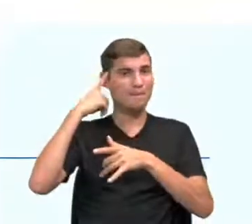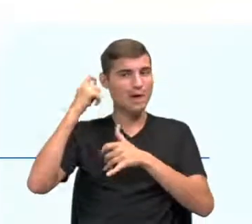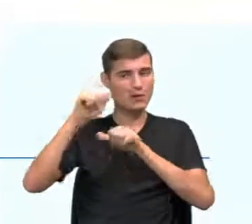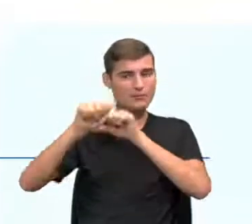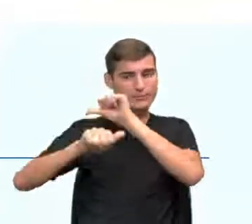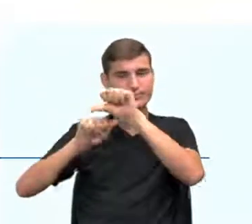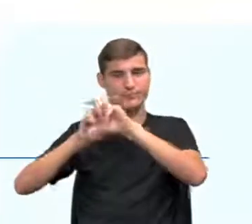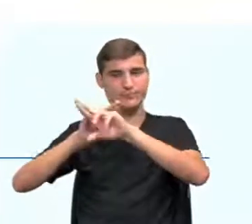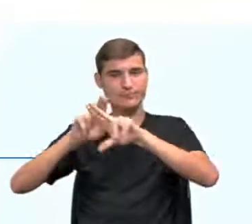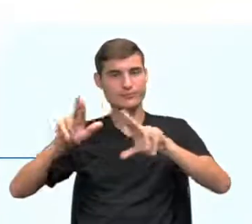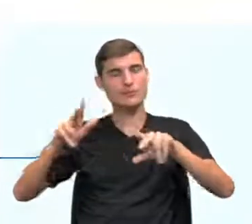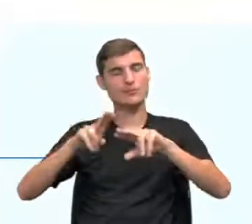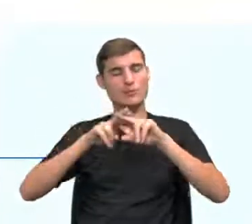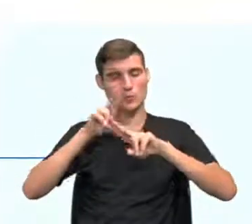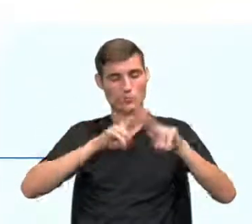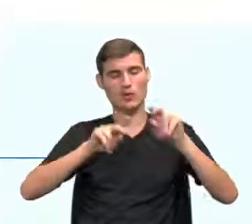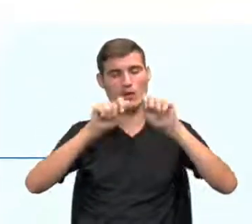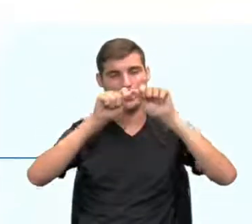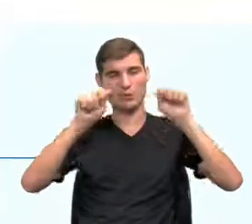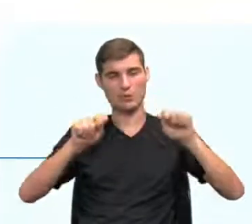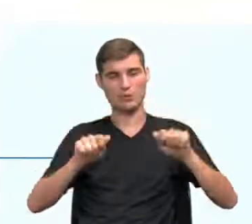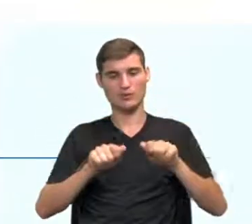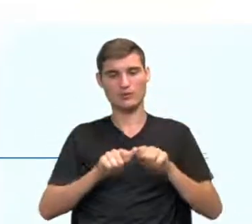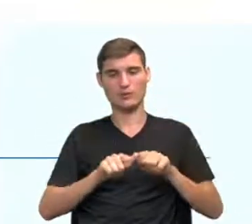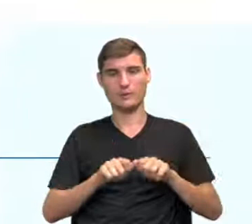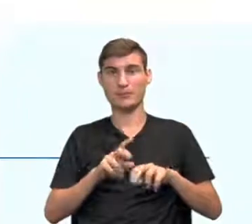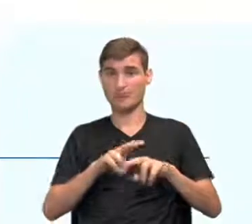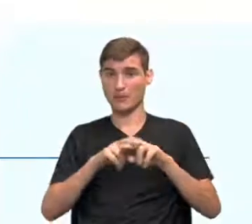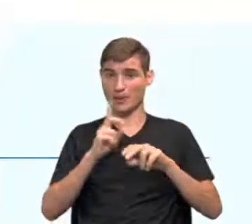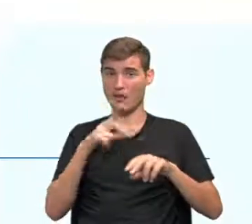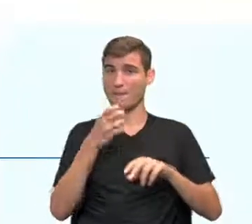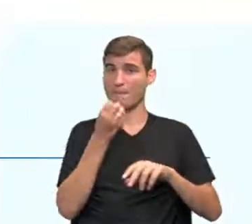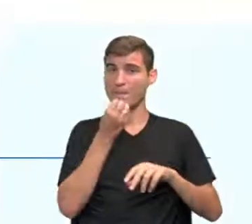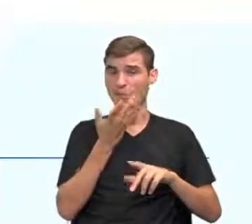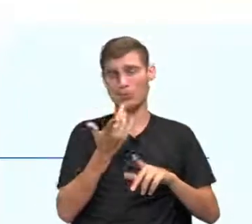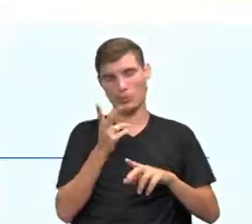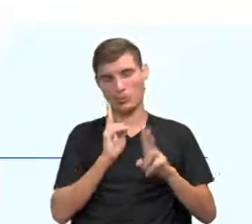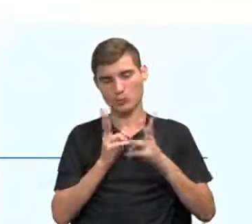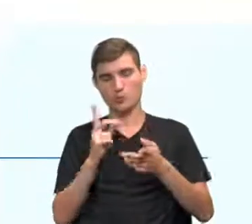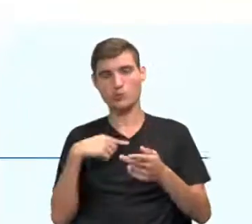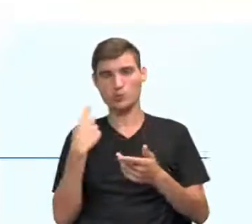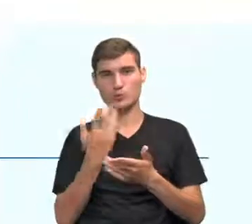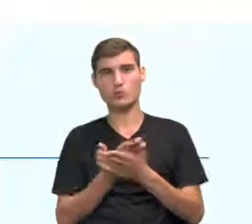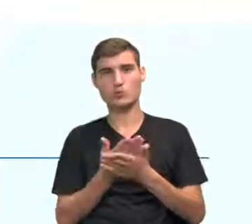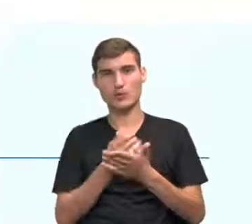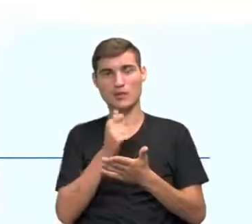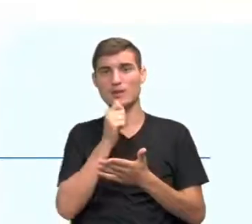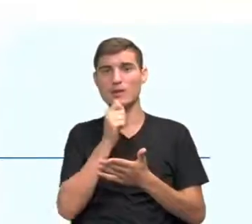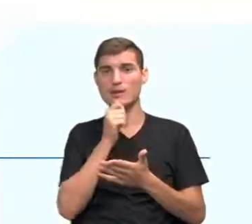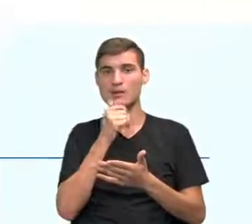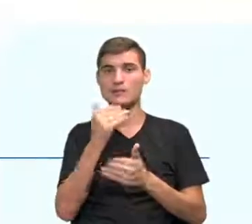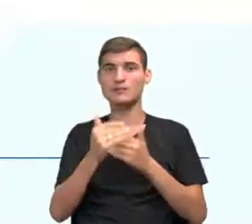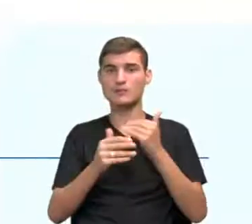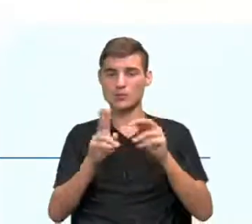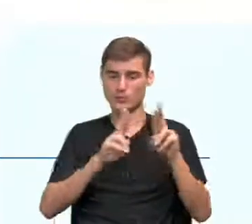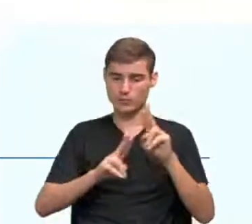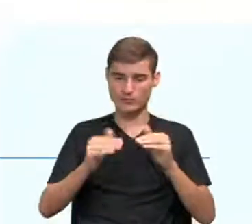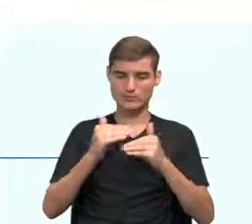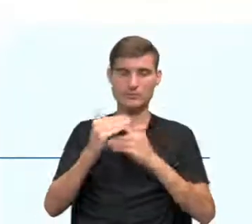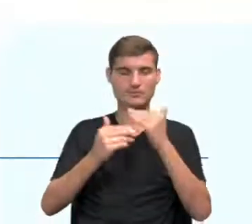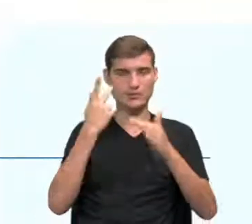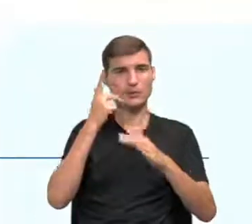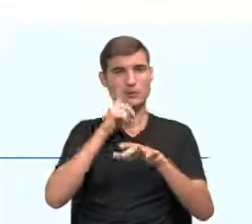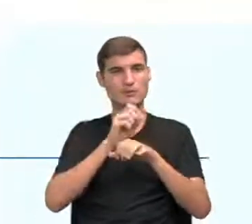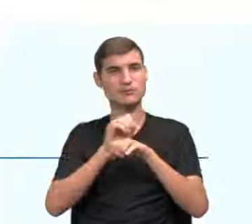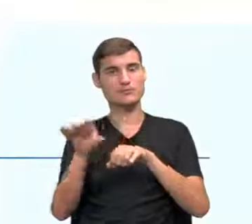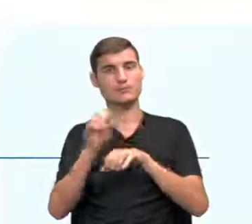gente utiliza essa onda analógica. Então, ela é boa e vamos continuar estudando a onda analógica, vamos continuar utilizando ela para